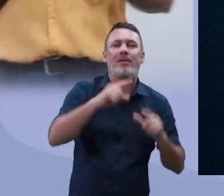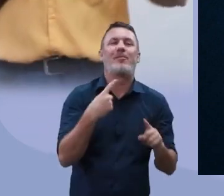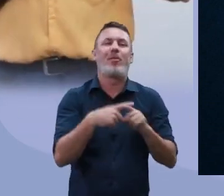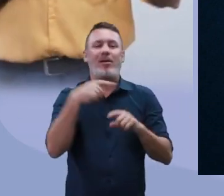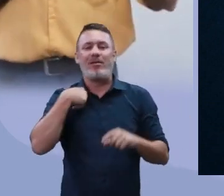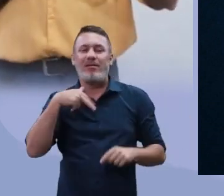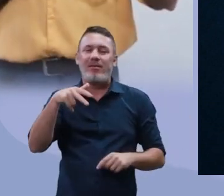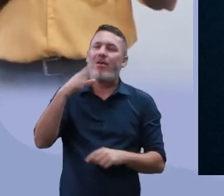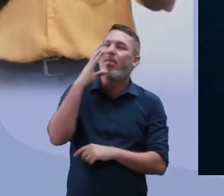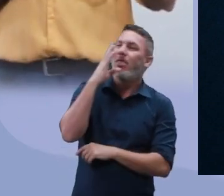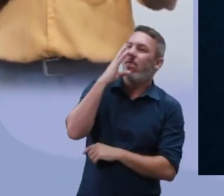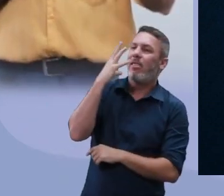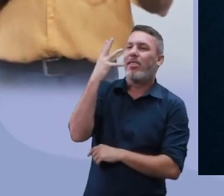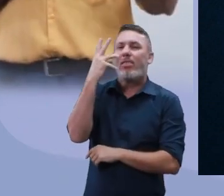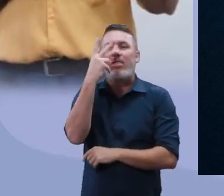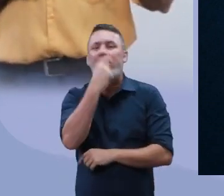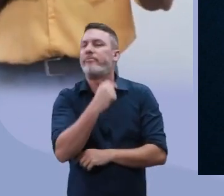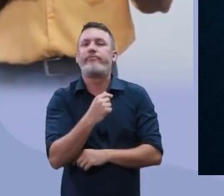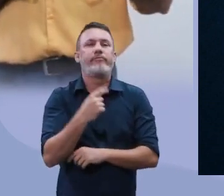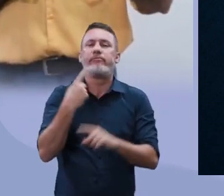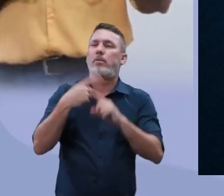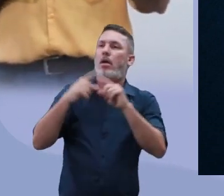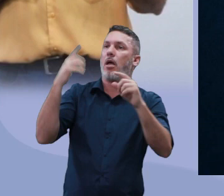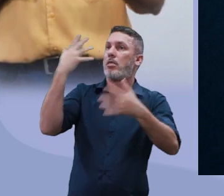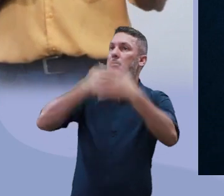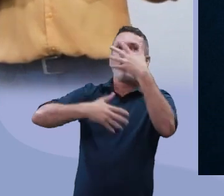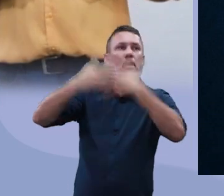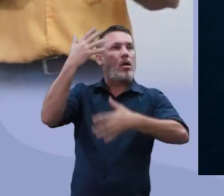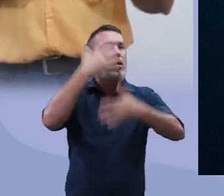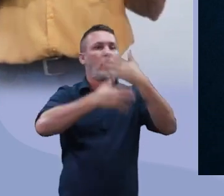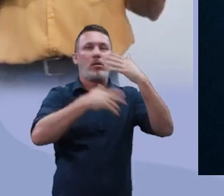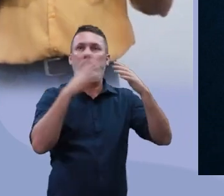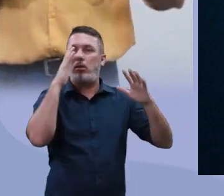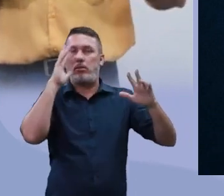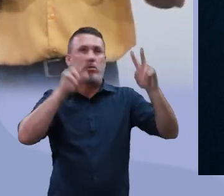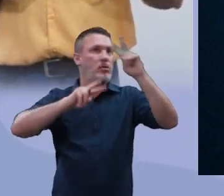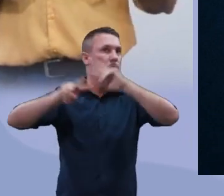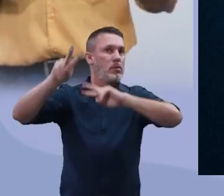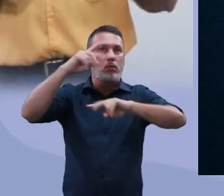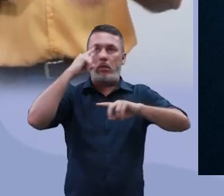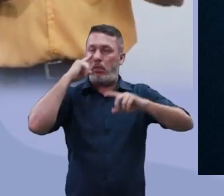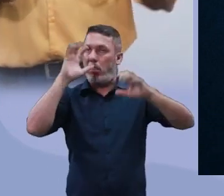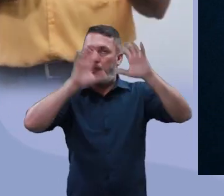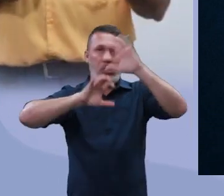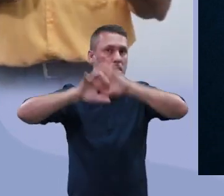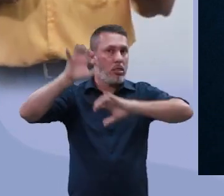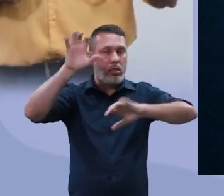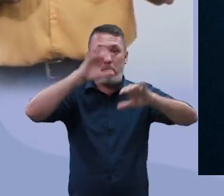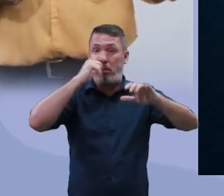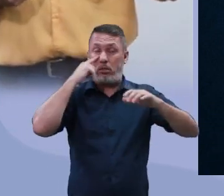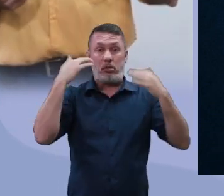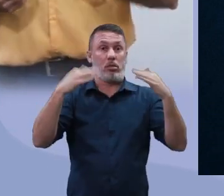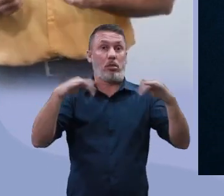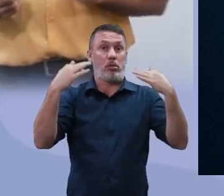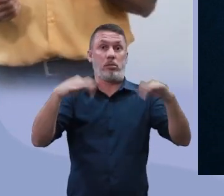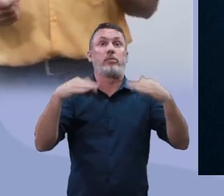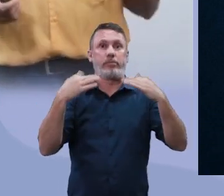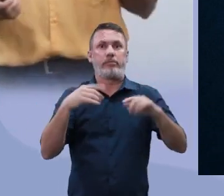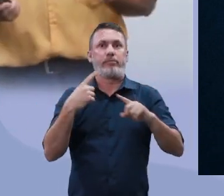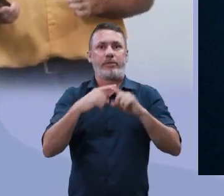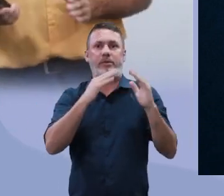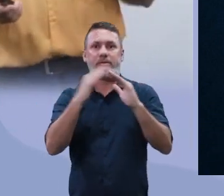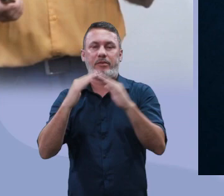aspas, alterando, né, uma boa visualização, né, da estrutura arquitetônica, da área urbana de uma cidade, dessa sua